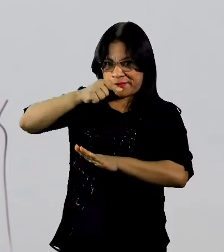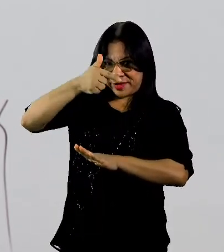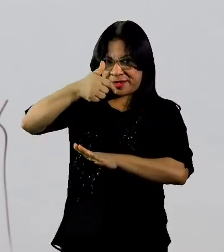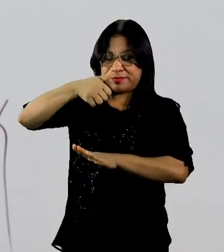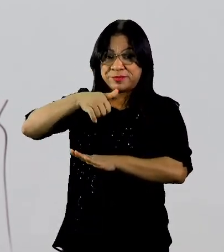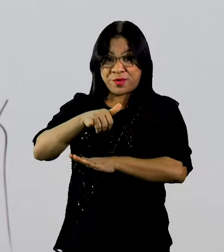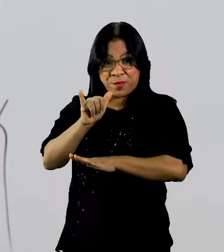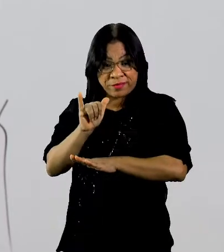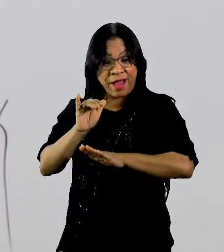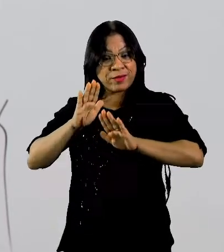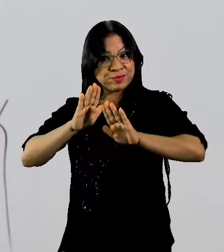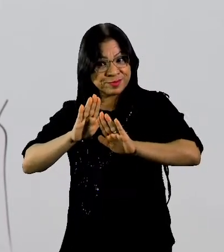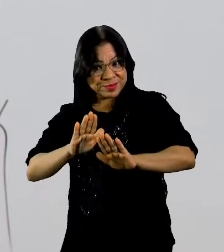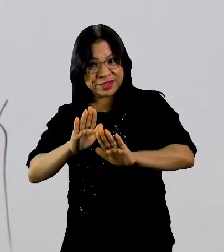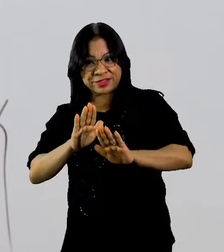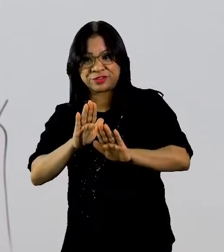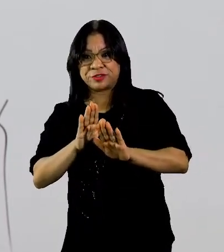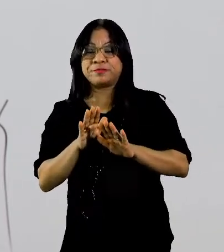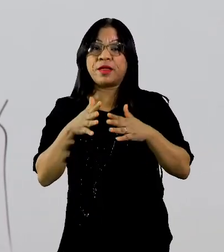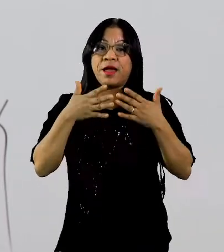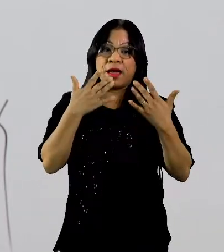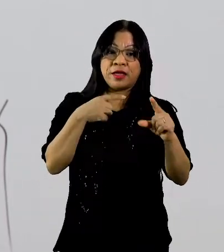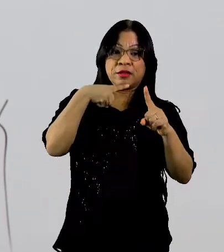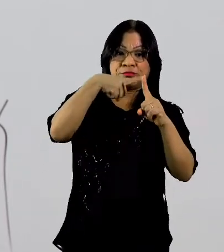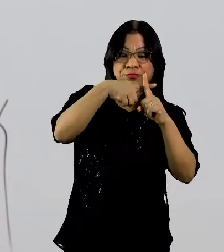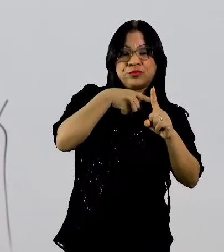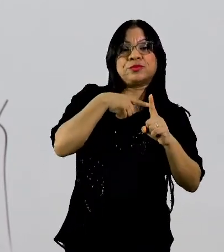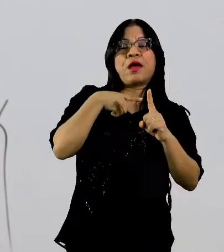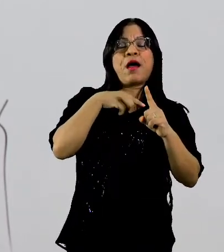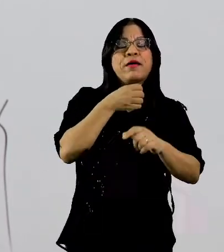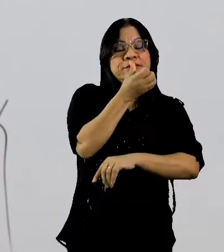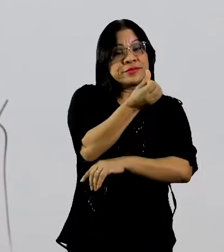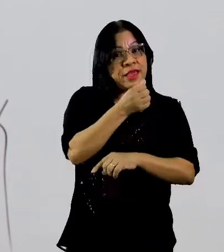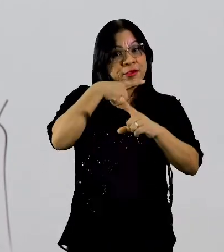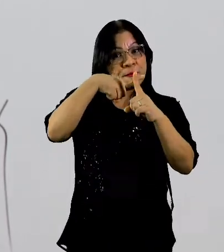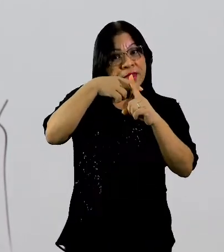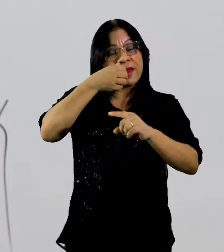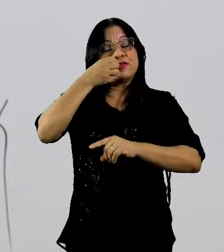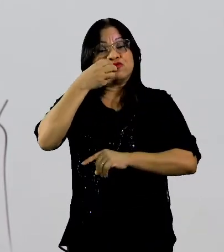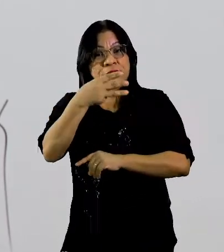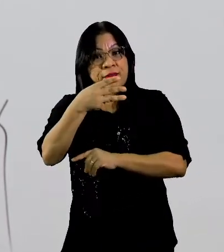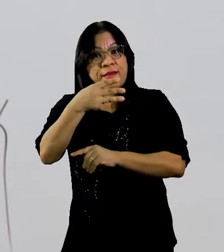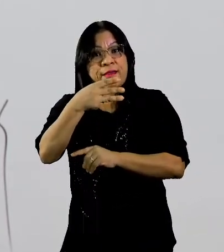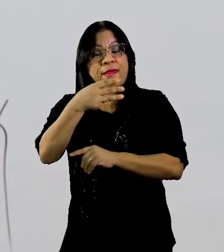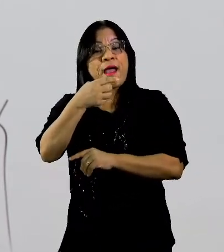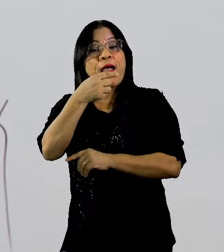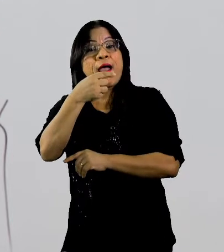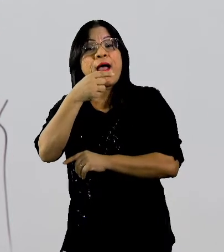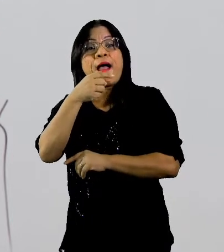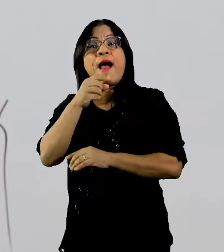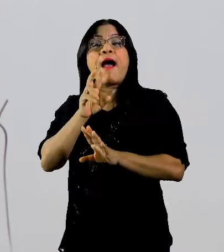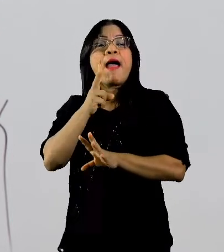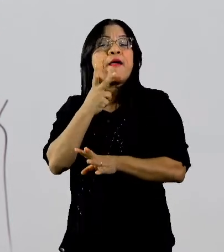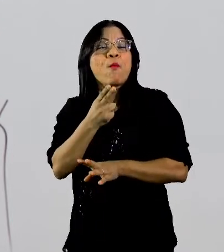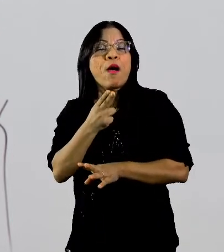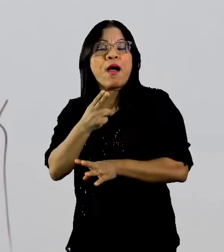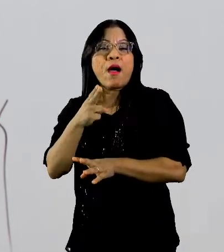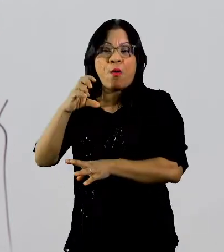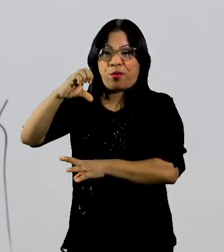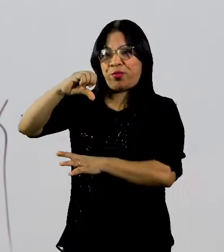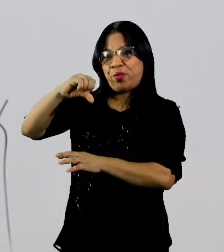mais 3, 9. Logo, esse monômio, quando eu o reduzo aos termos semelhantes, eu vou